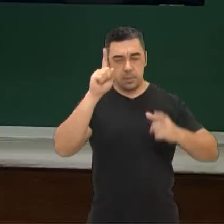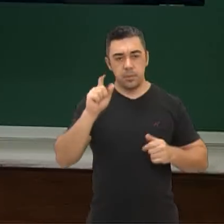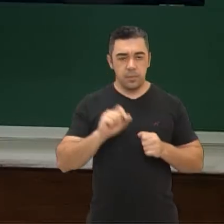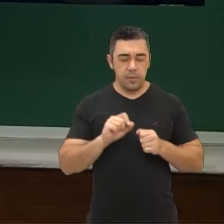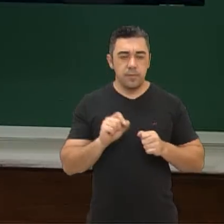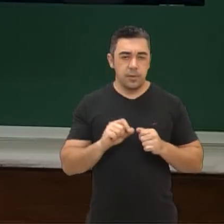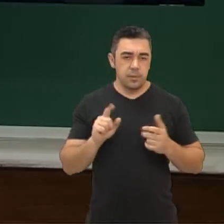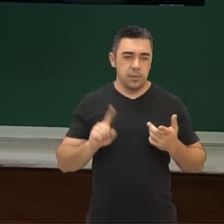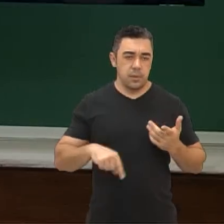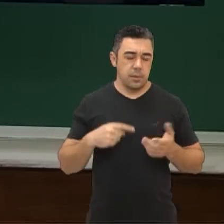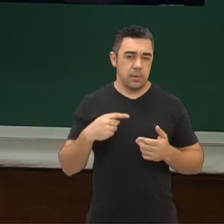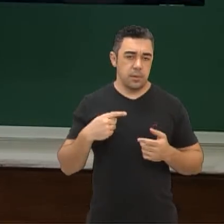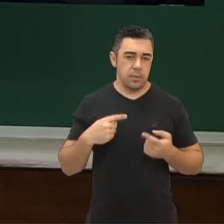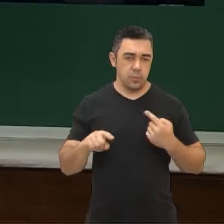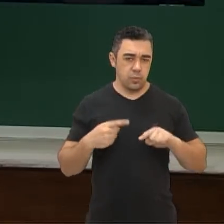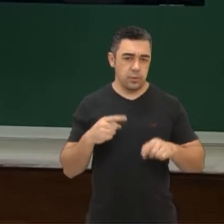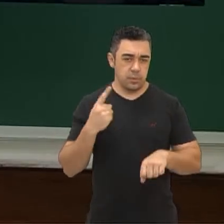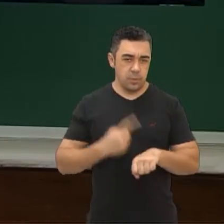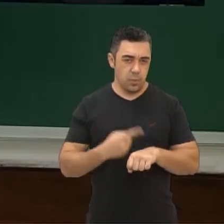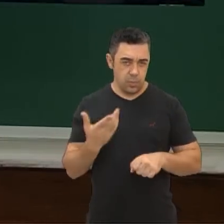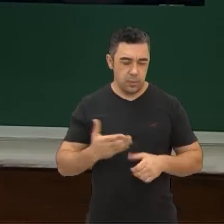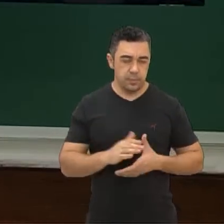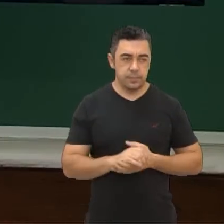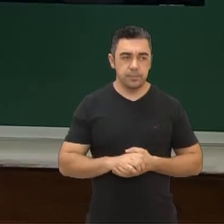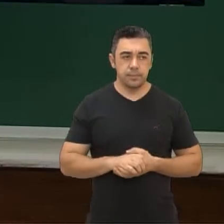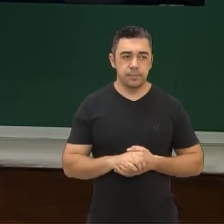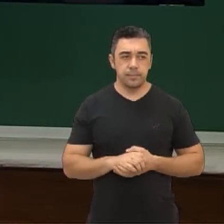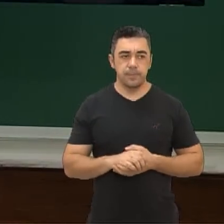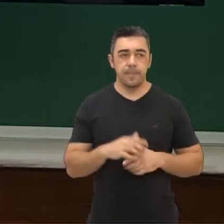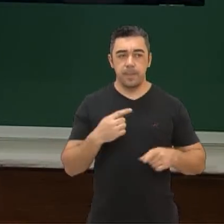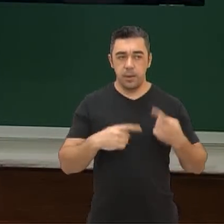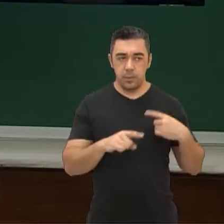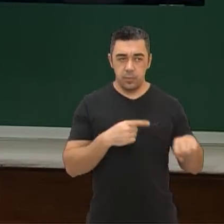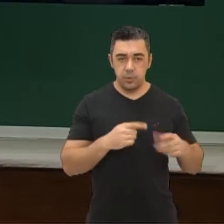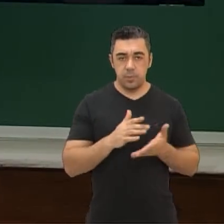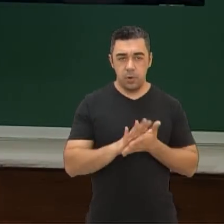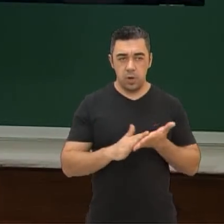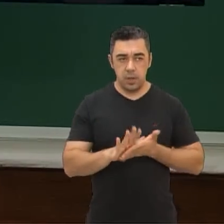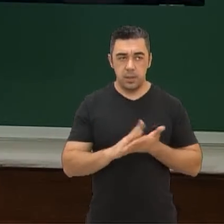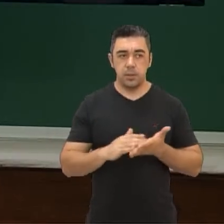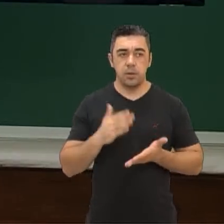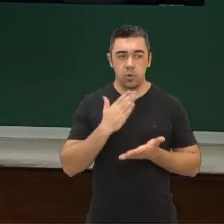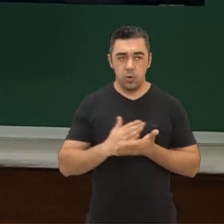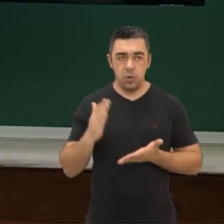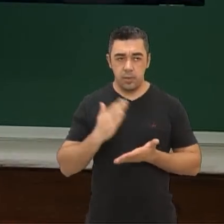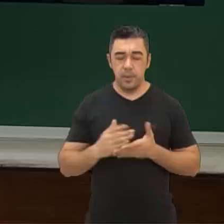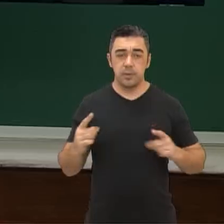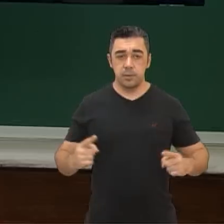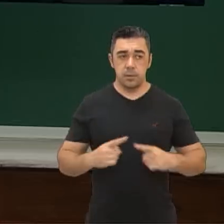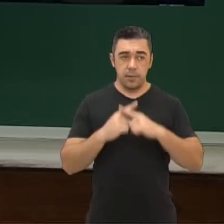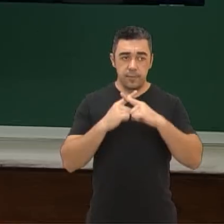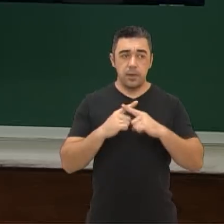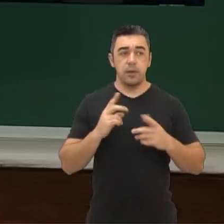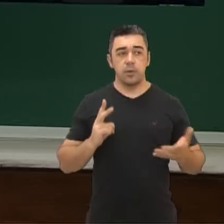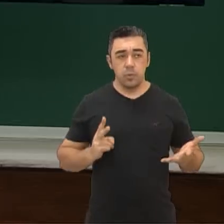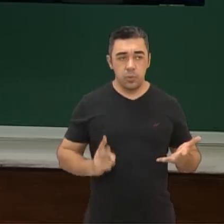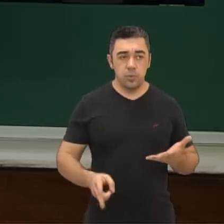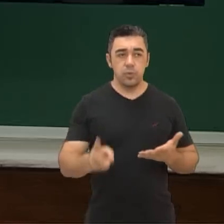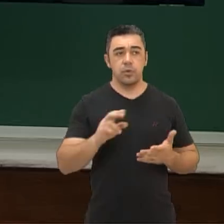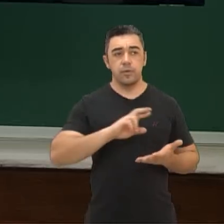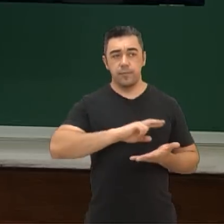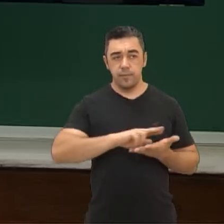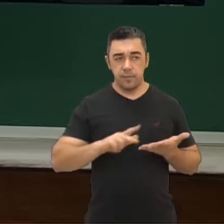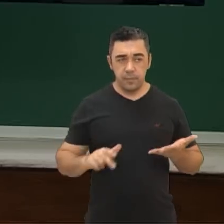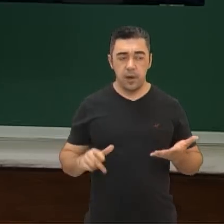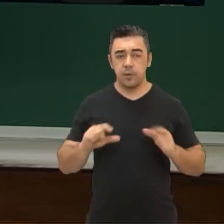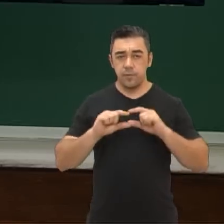vezes ensaiados até, né? E aí, só que sempre tem o fator novo, do improviso, que é as pessoas que estão na